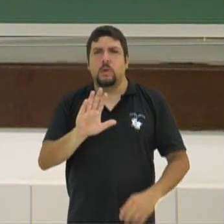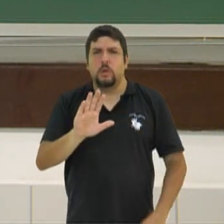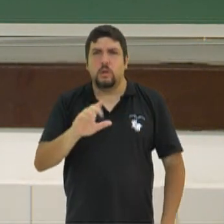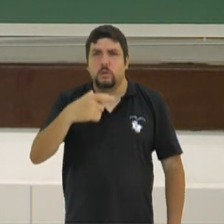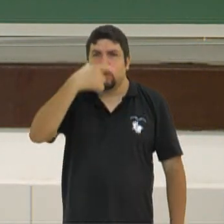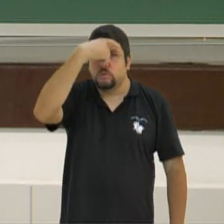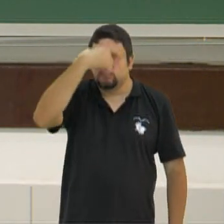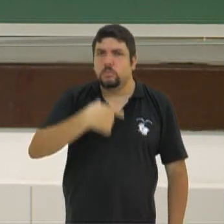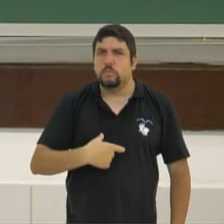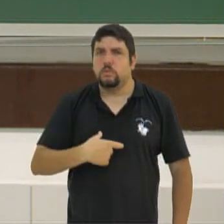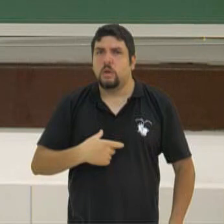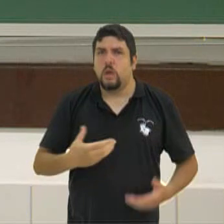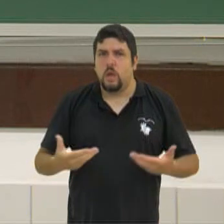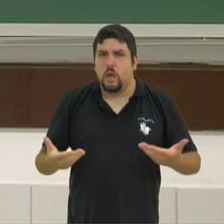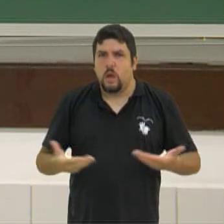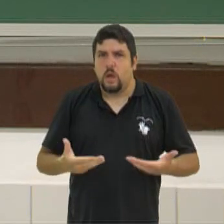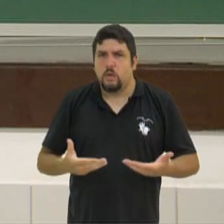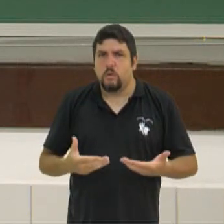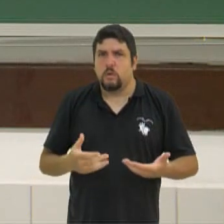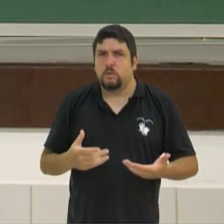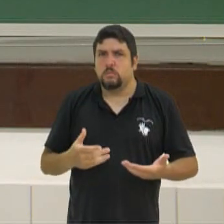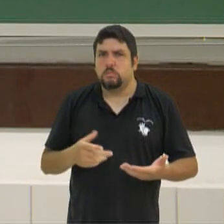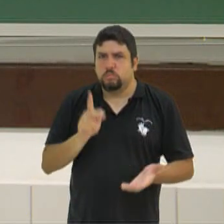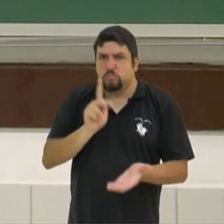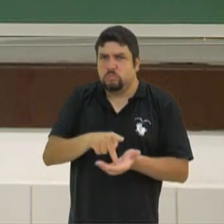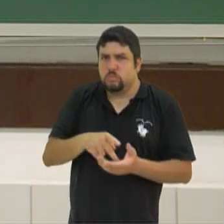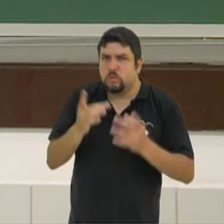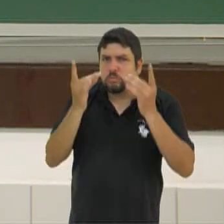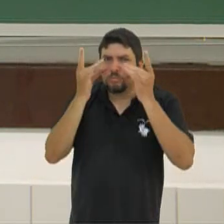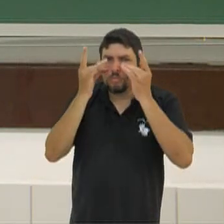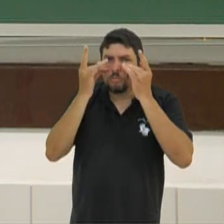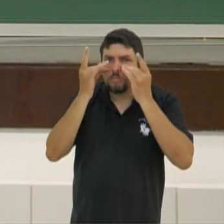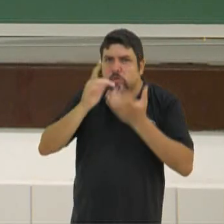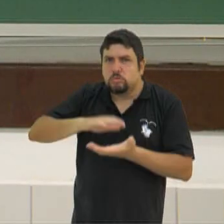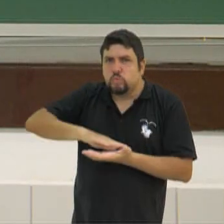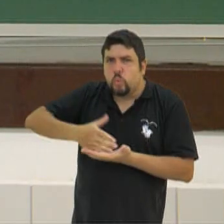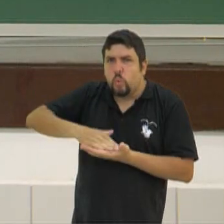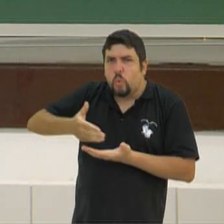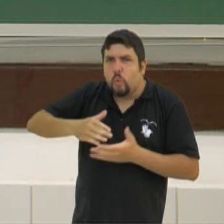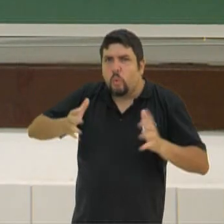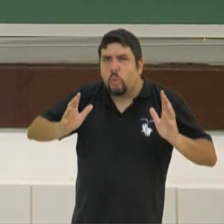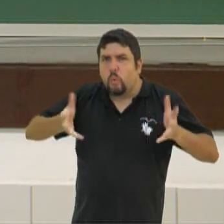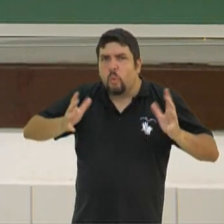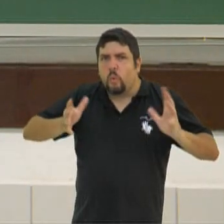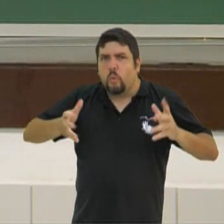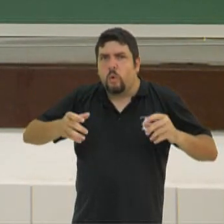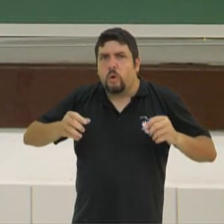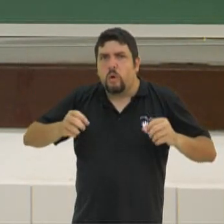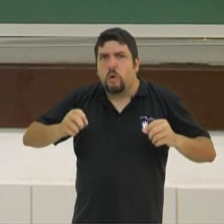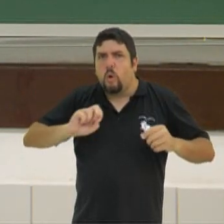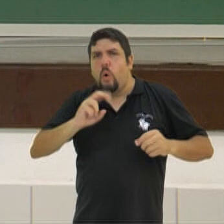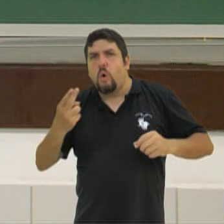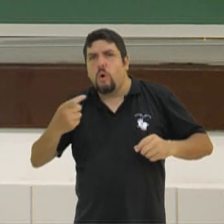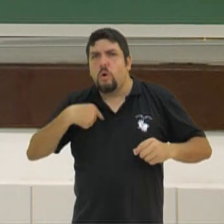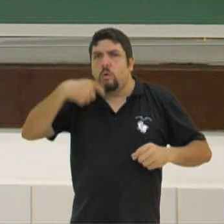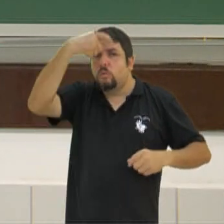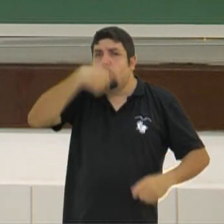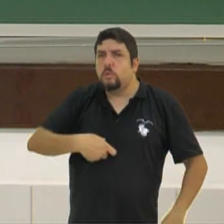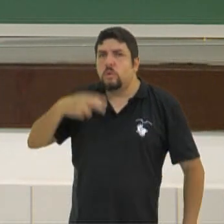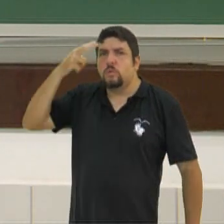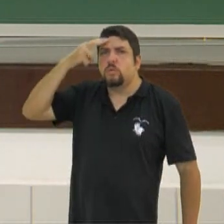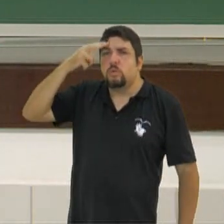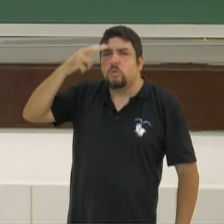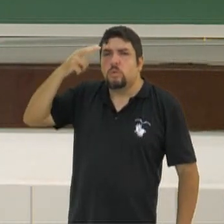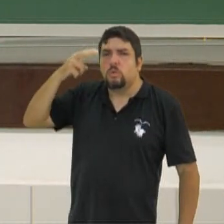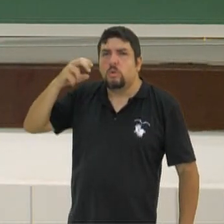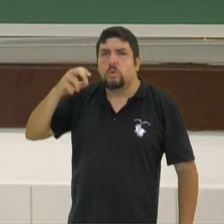estou na verdade sonhando, dormindo na minha casa? O que, que me garante isso? Que certeza eu posso ter de que nesse